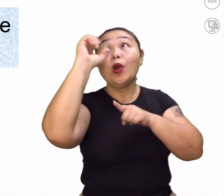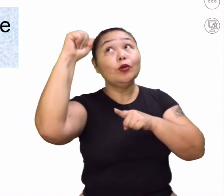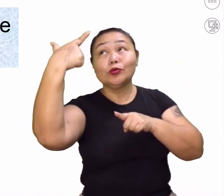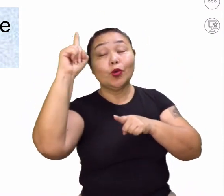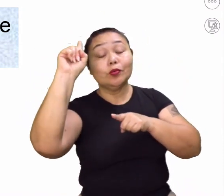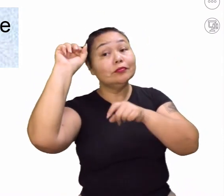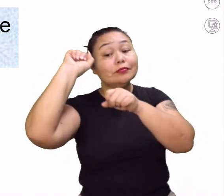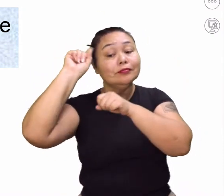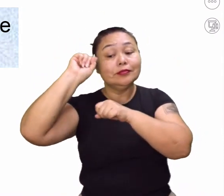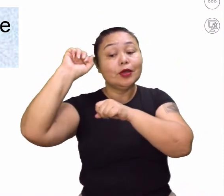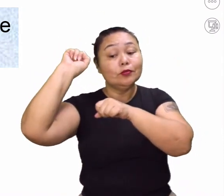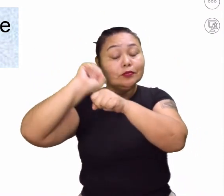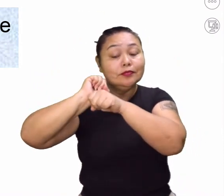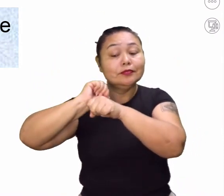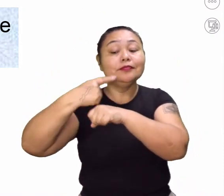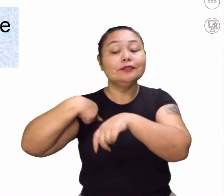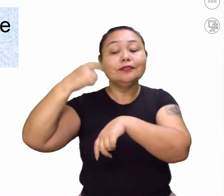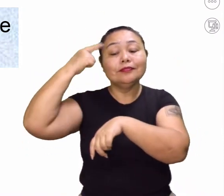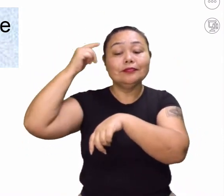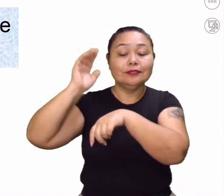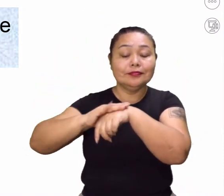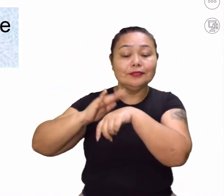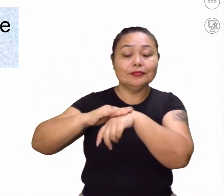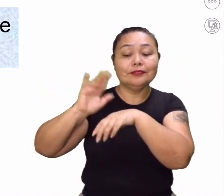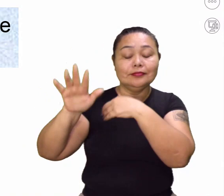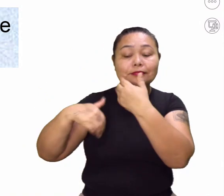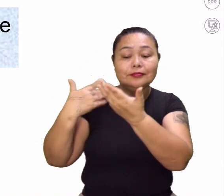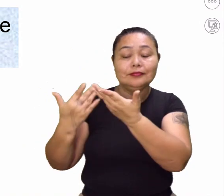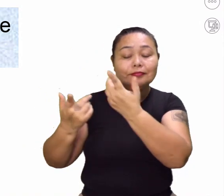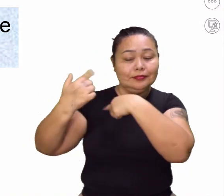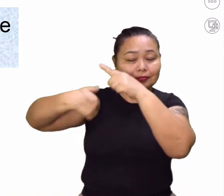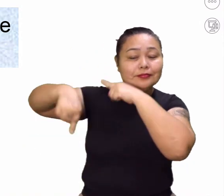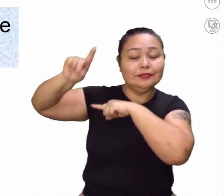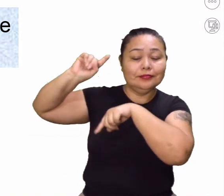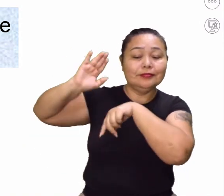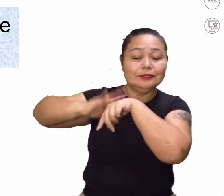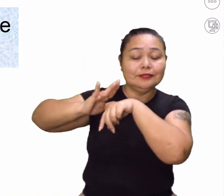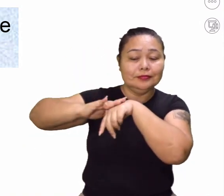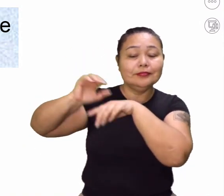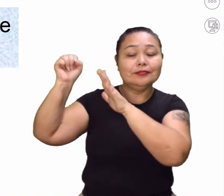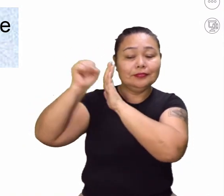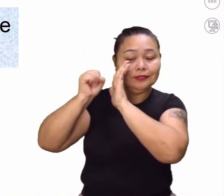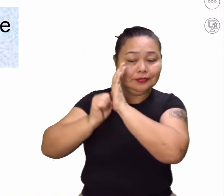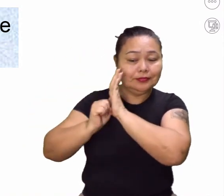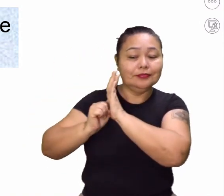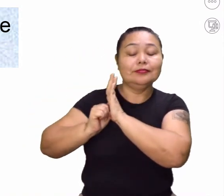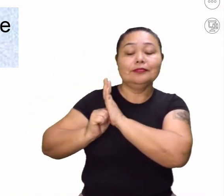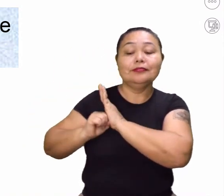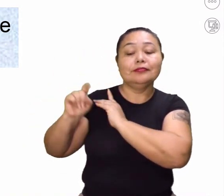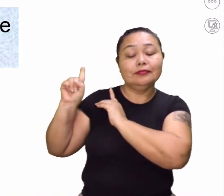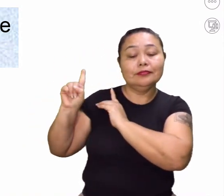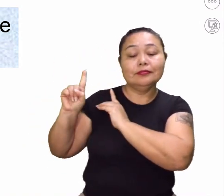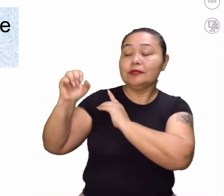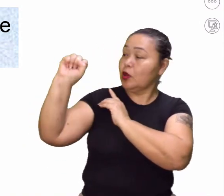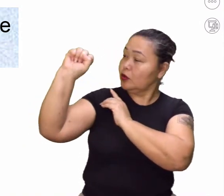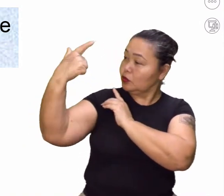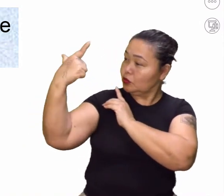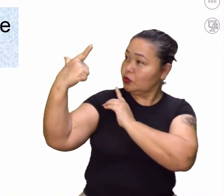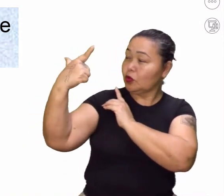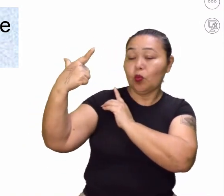Sol. Isso um dia foi pensado, né? Exatamente. Há séculos atrás, né? Pensava-se que